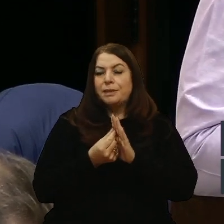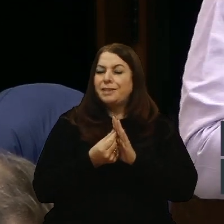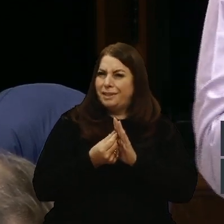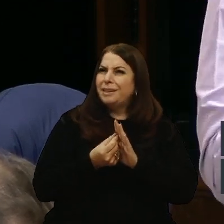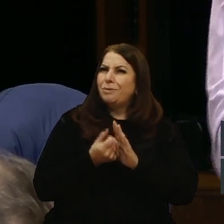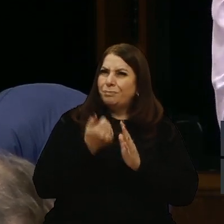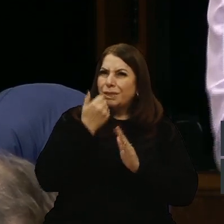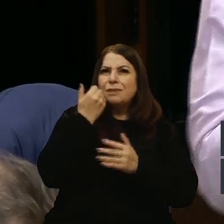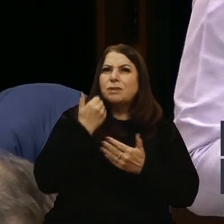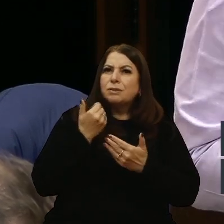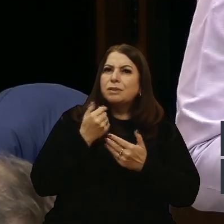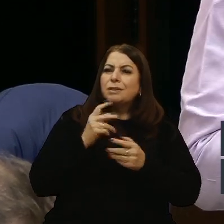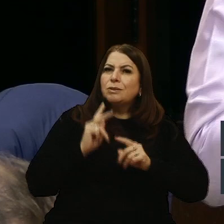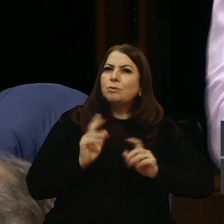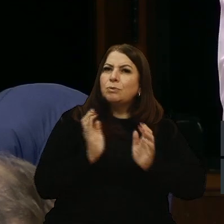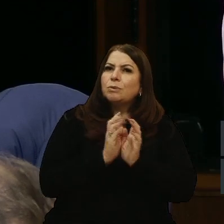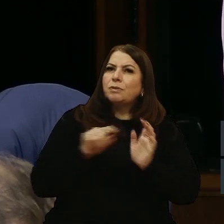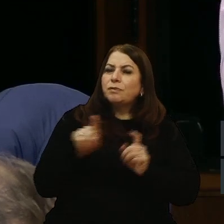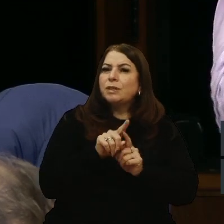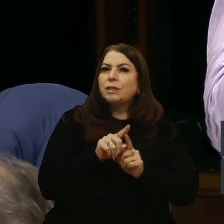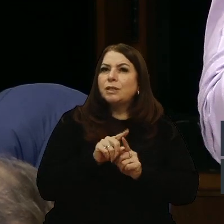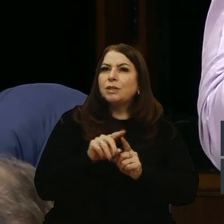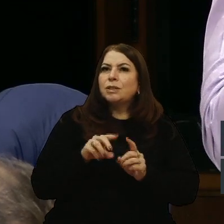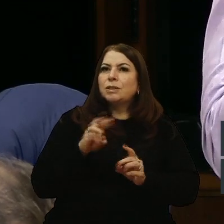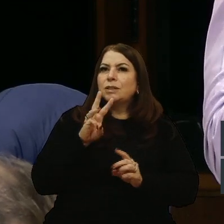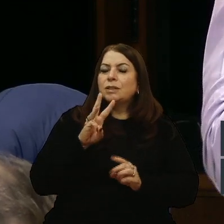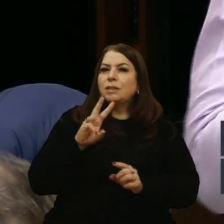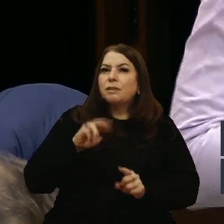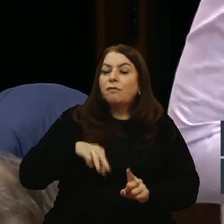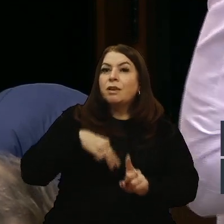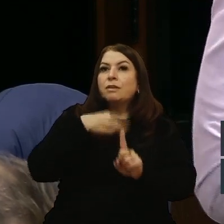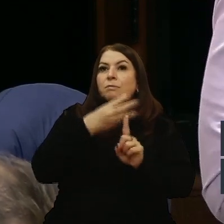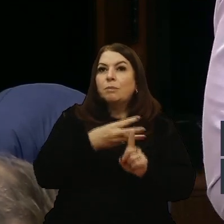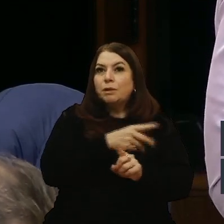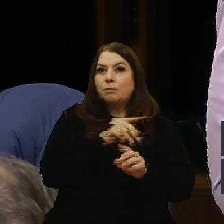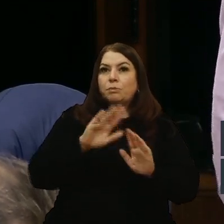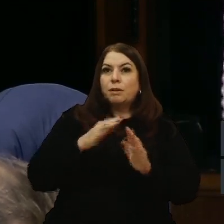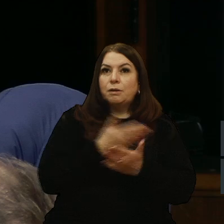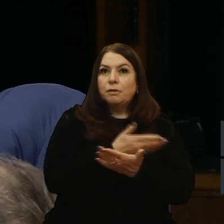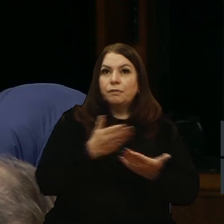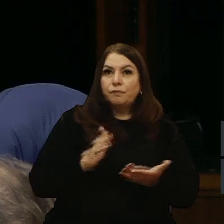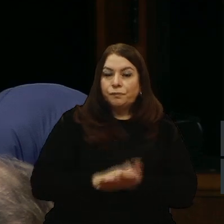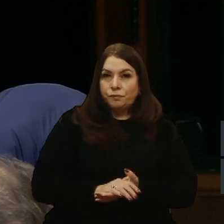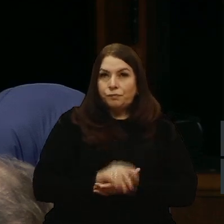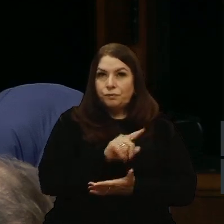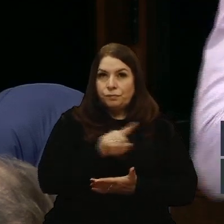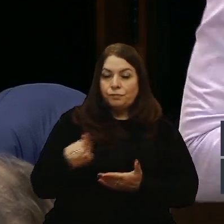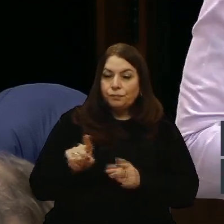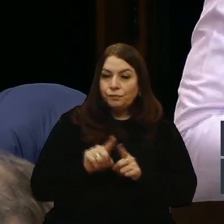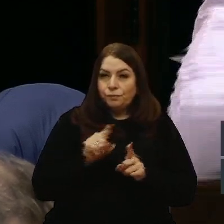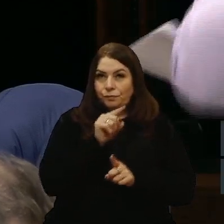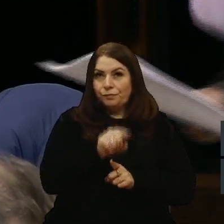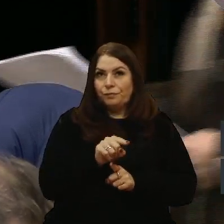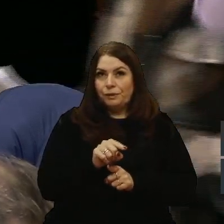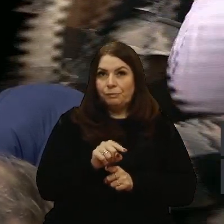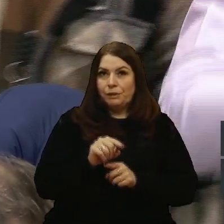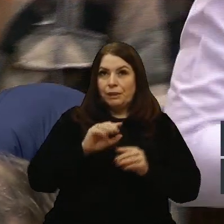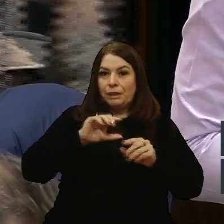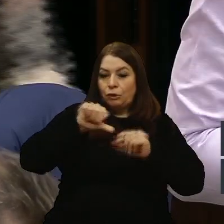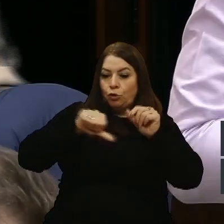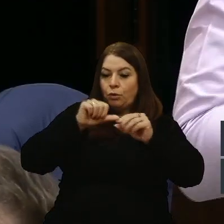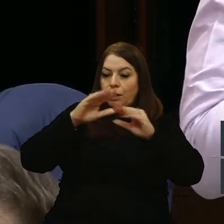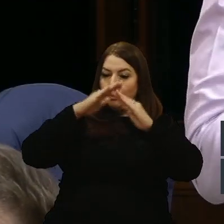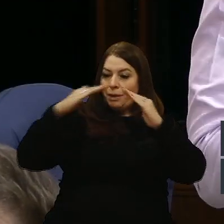sacanagem, a turma se prevalece e cobra 3 vezes mais para a escola. para botar uma calha, para trocar